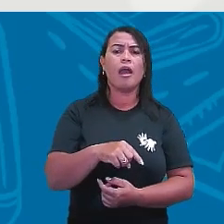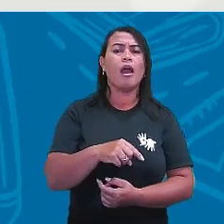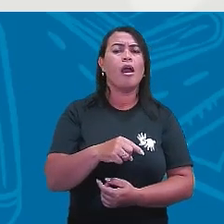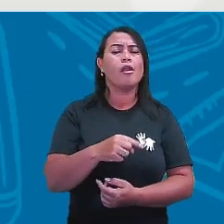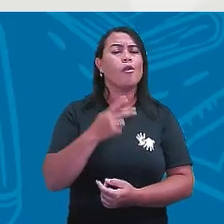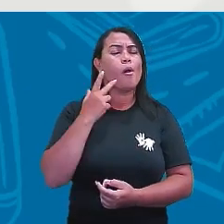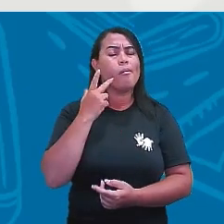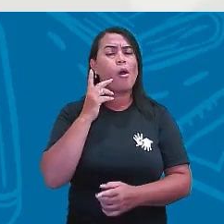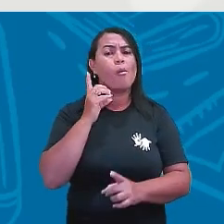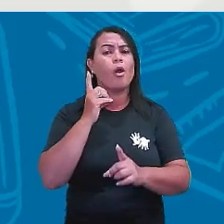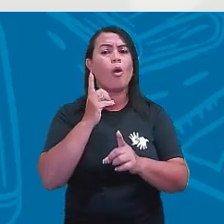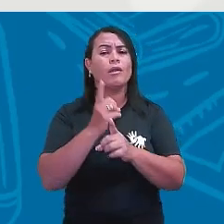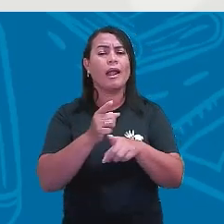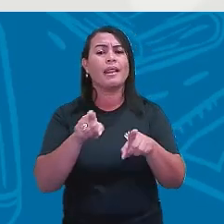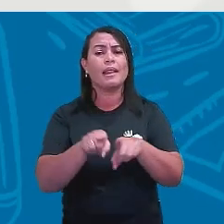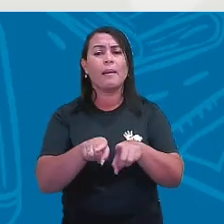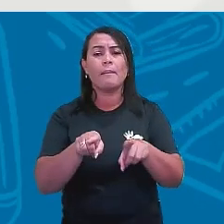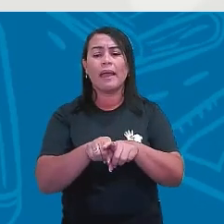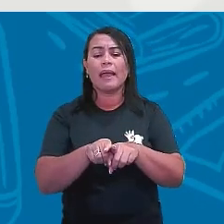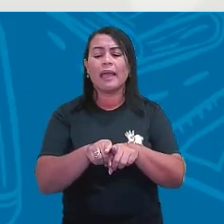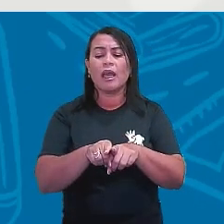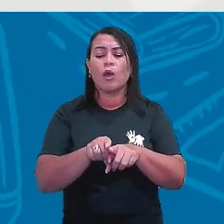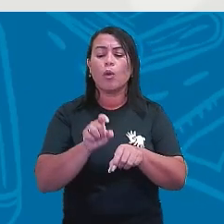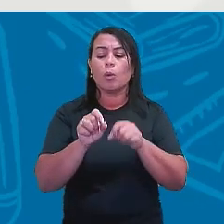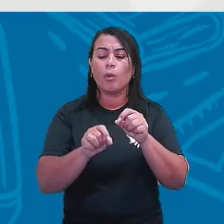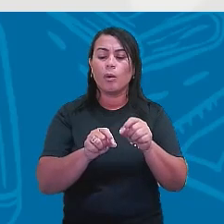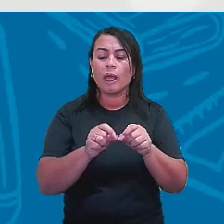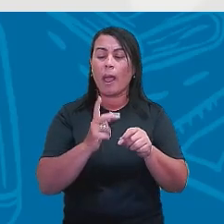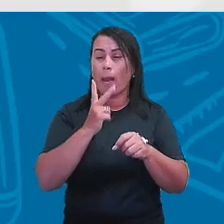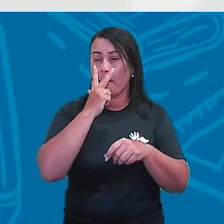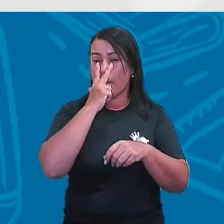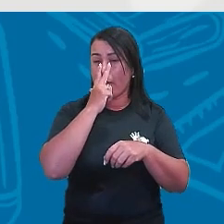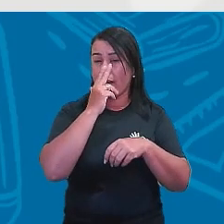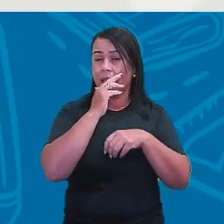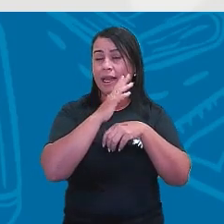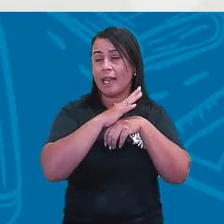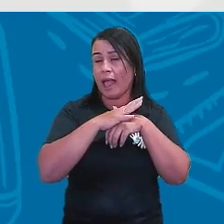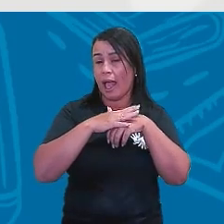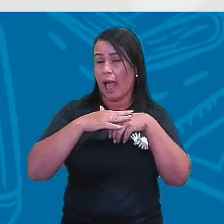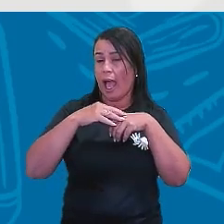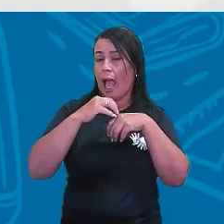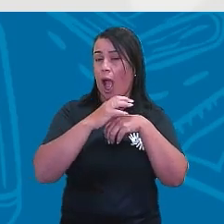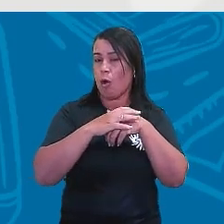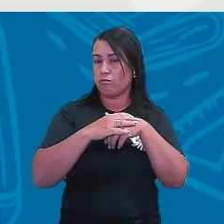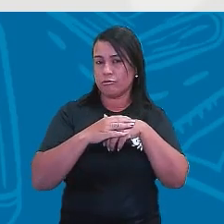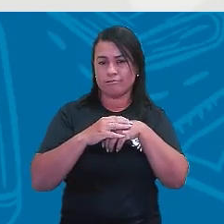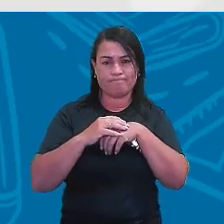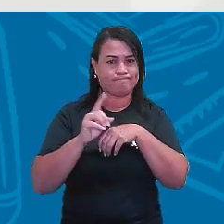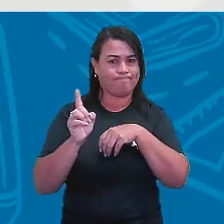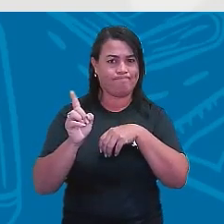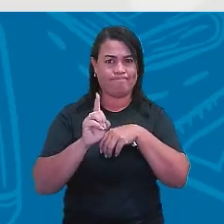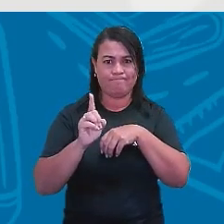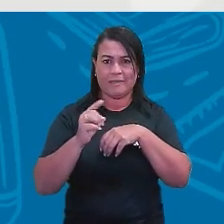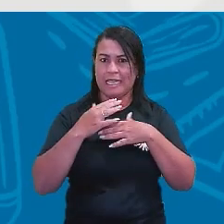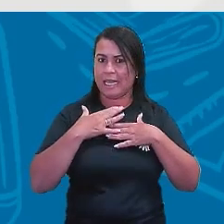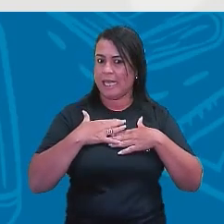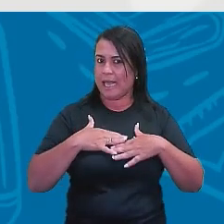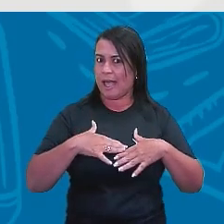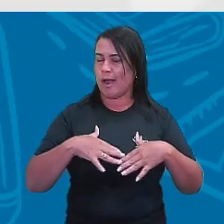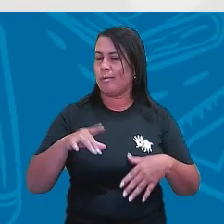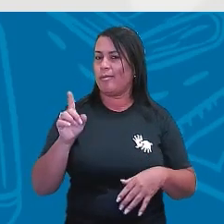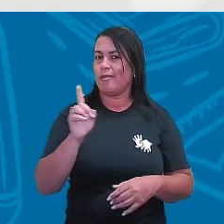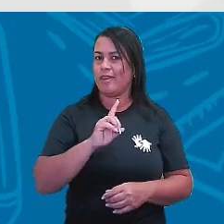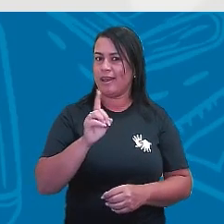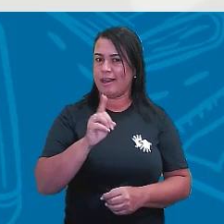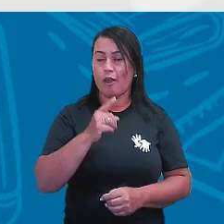em alguns desenhos ele parecer um animal dócil, mas não é bem assim. Vamos ver um pouquinho